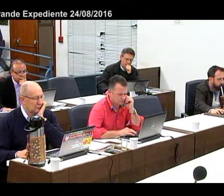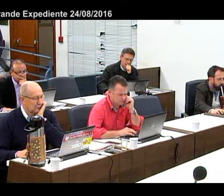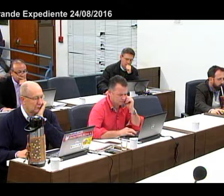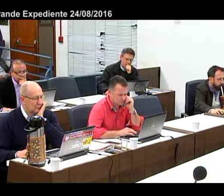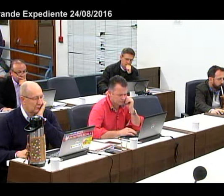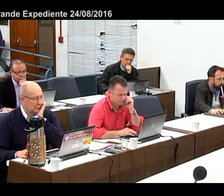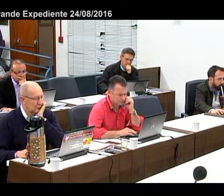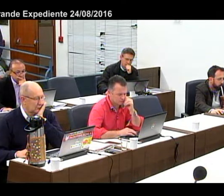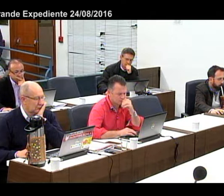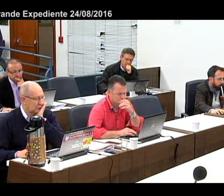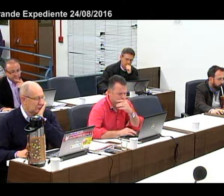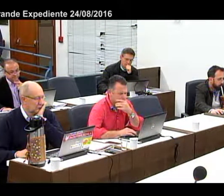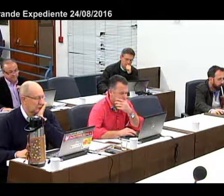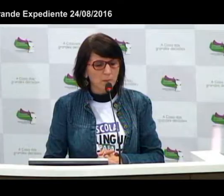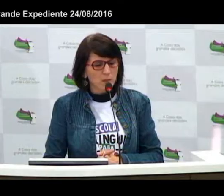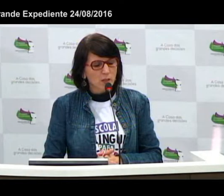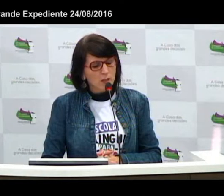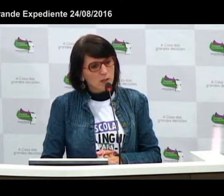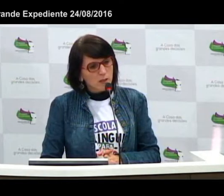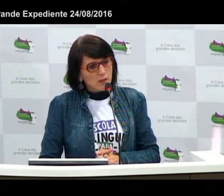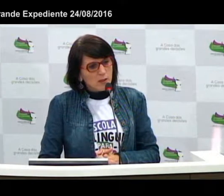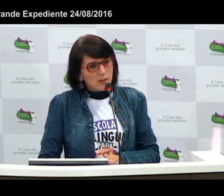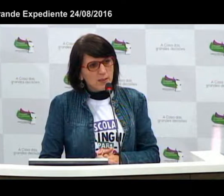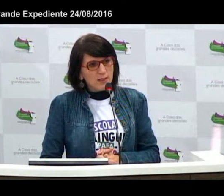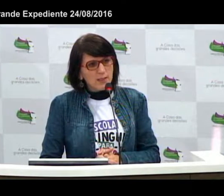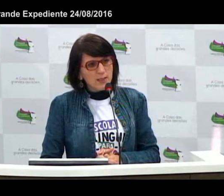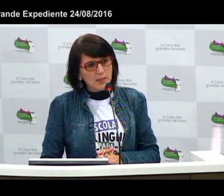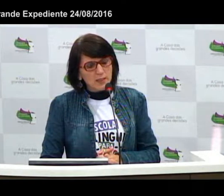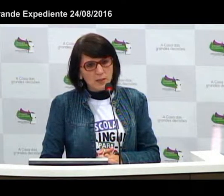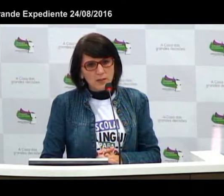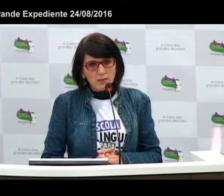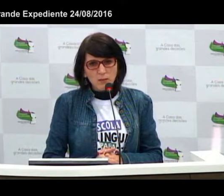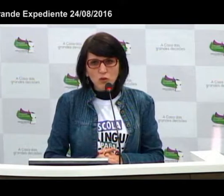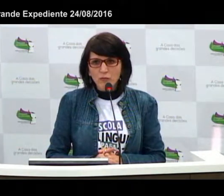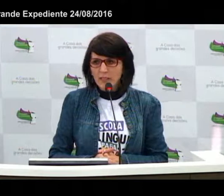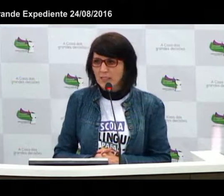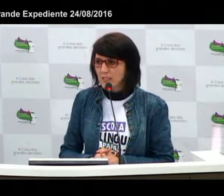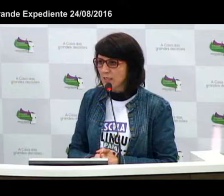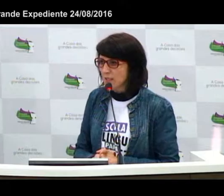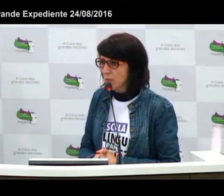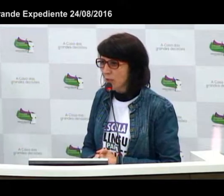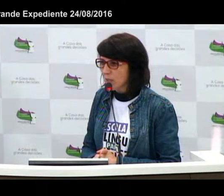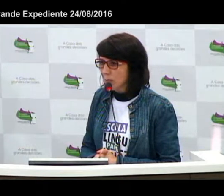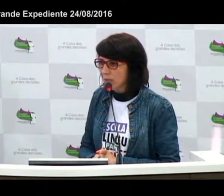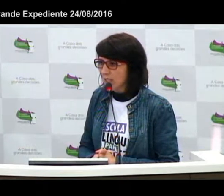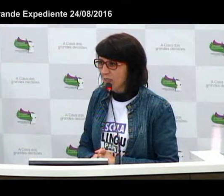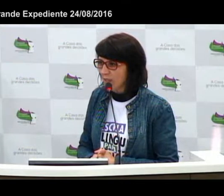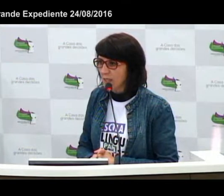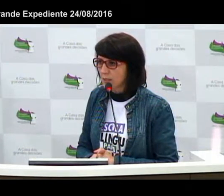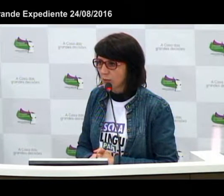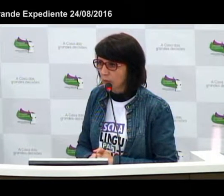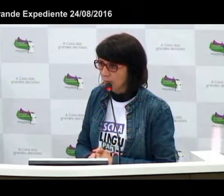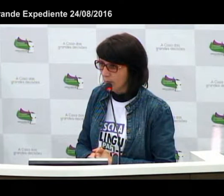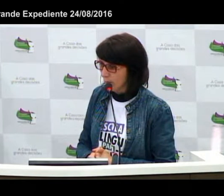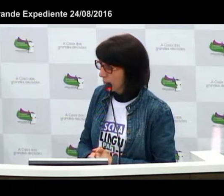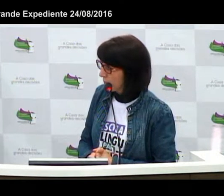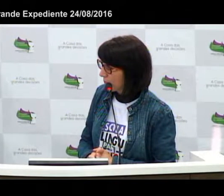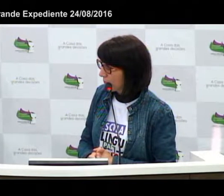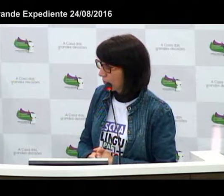quero agradecer muito a presença, de que, se eu estivesse aqui nesse meu grande expediente